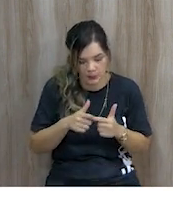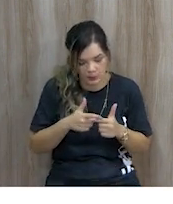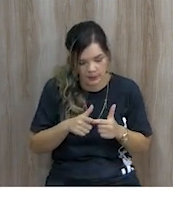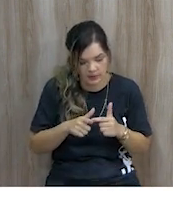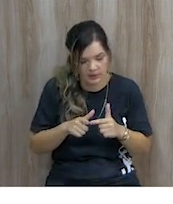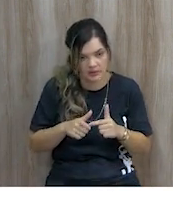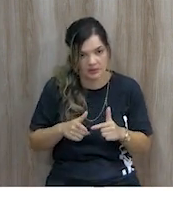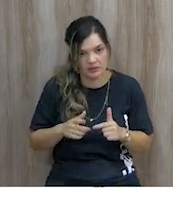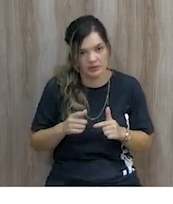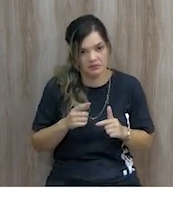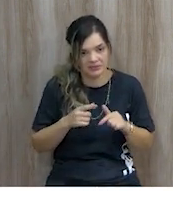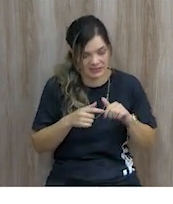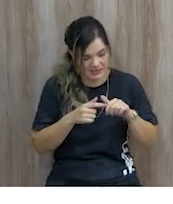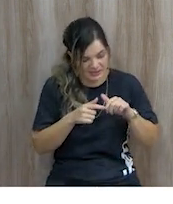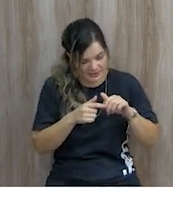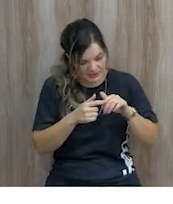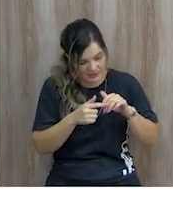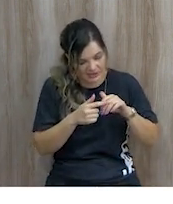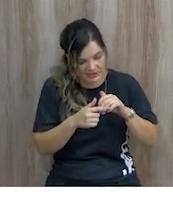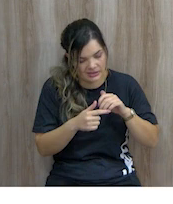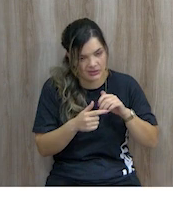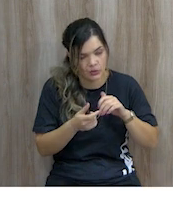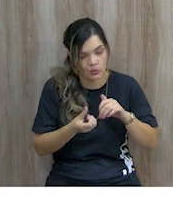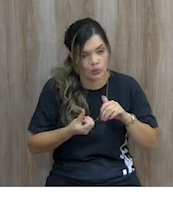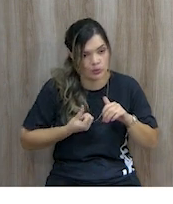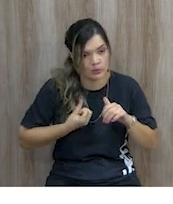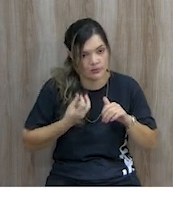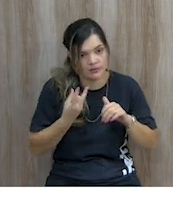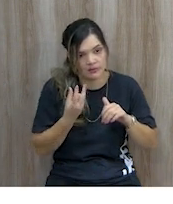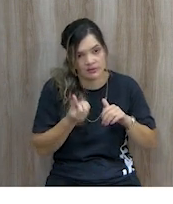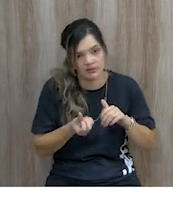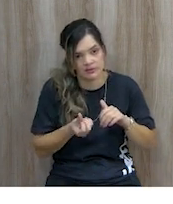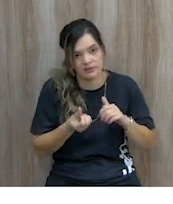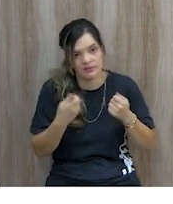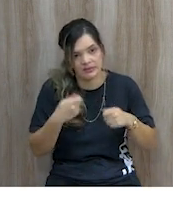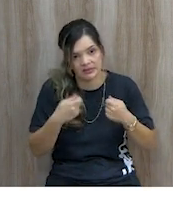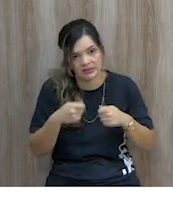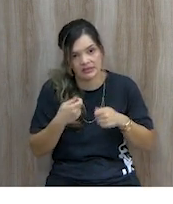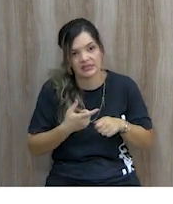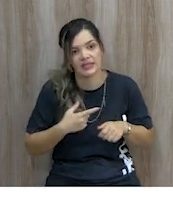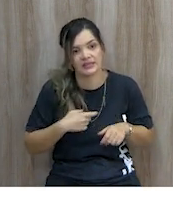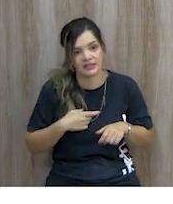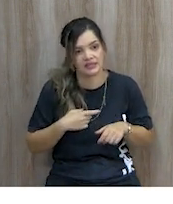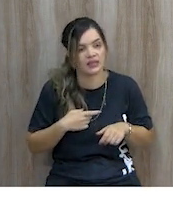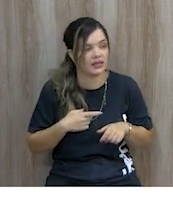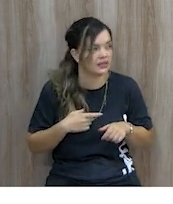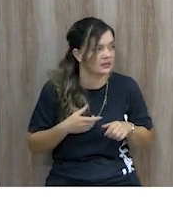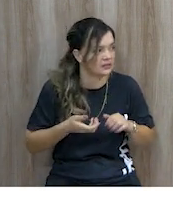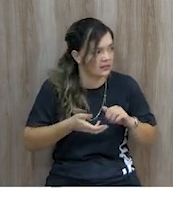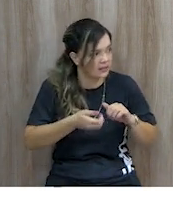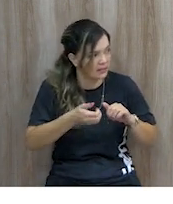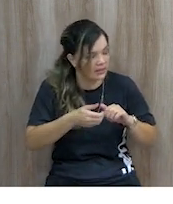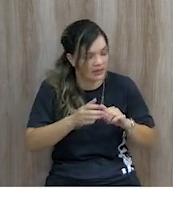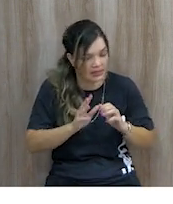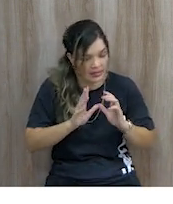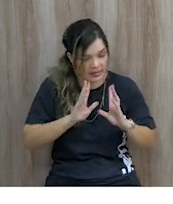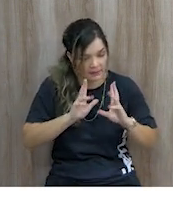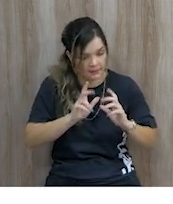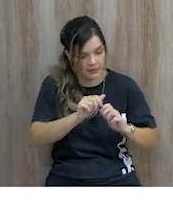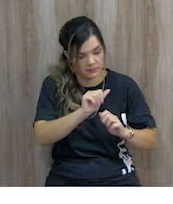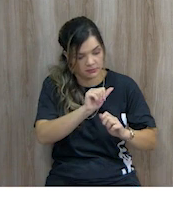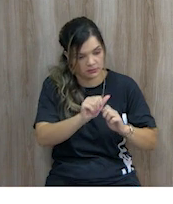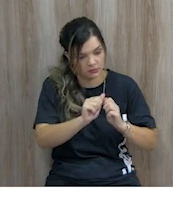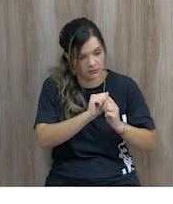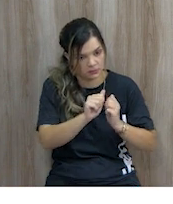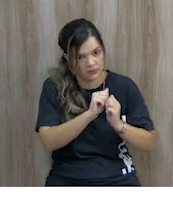dente 26. Então, se a gente agora entrar com procedimento restaurador, a recessão gengival remanescente vai ser pouca, ok?